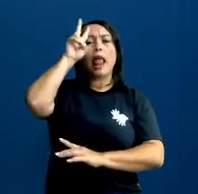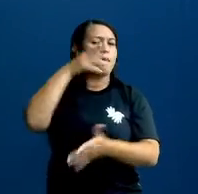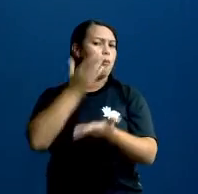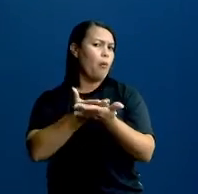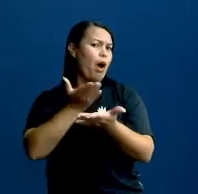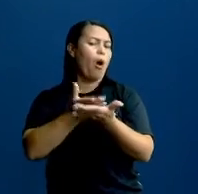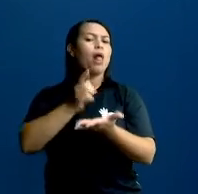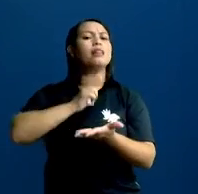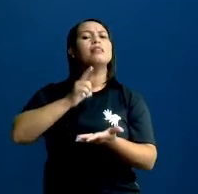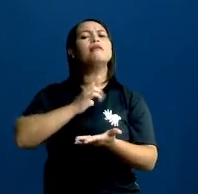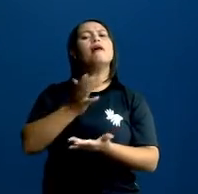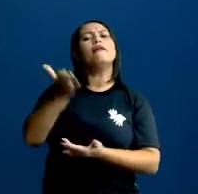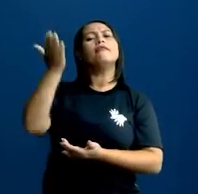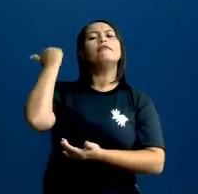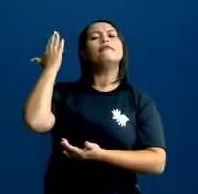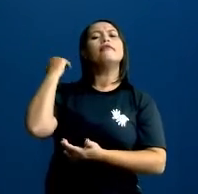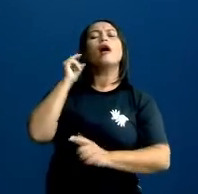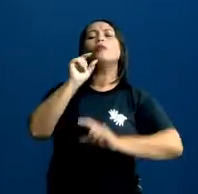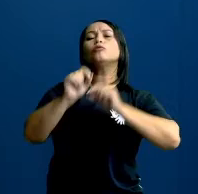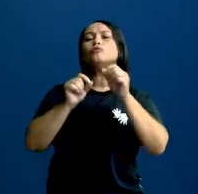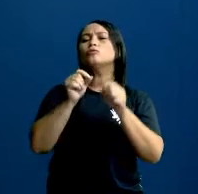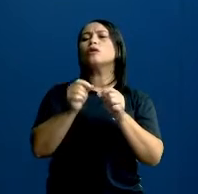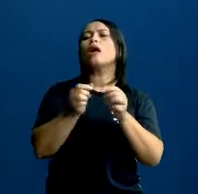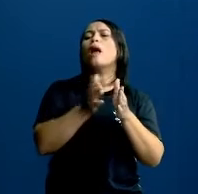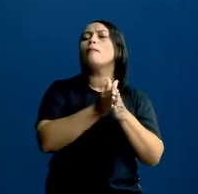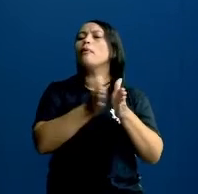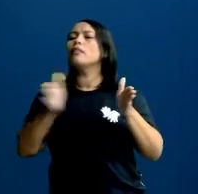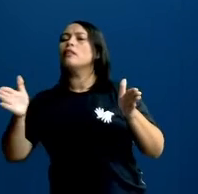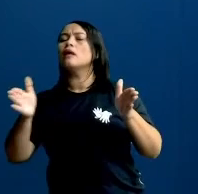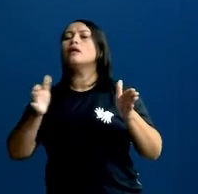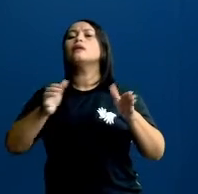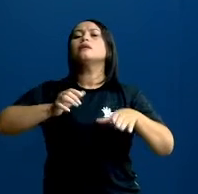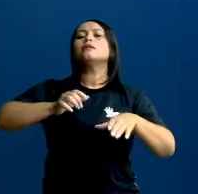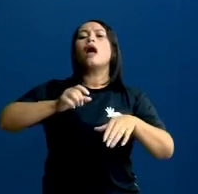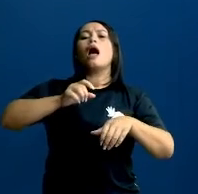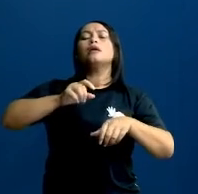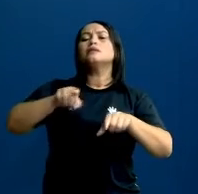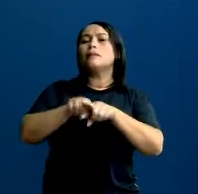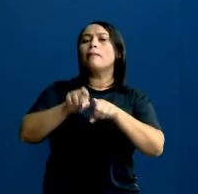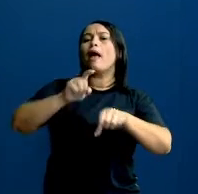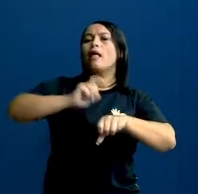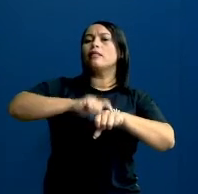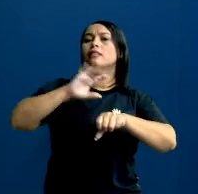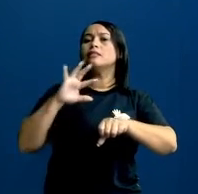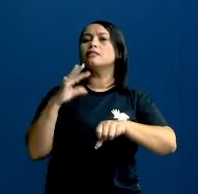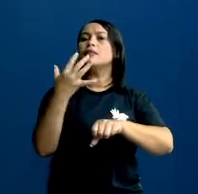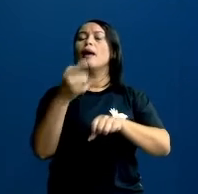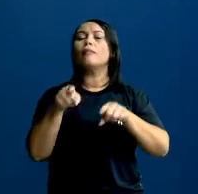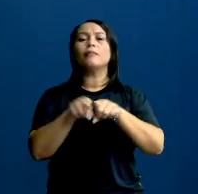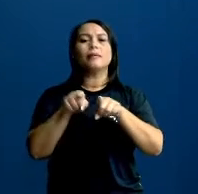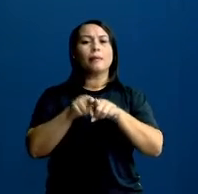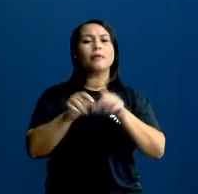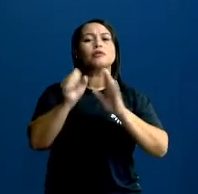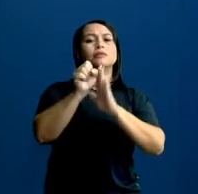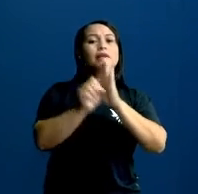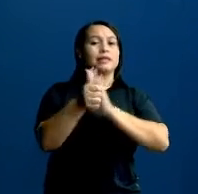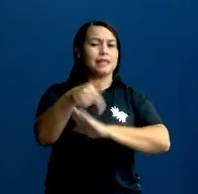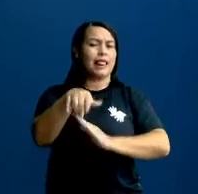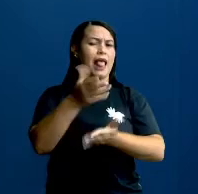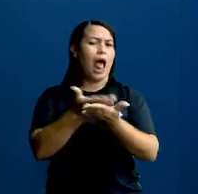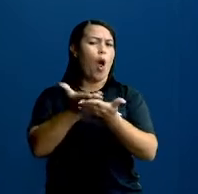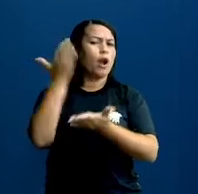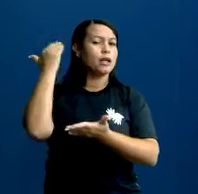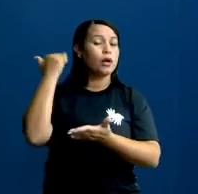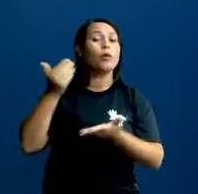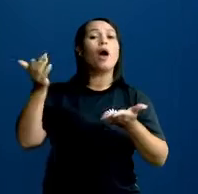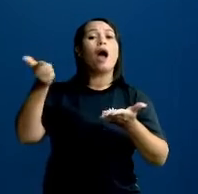aula que a gente teve de medidas de tempo em que foi falado aí sobre o século XVII? A nossa aula anterior. Então,